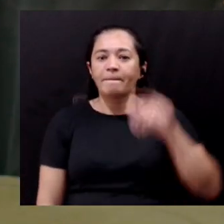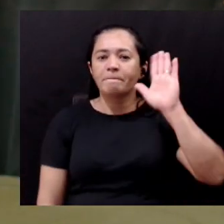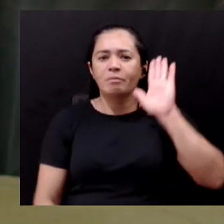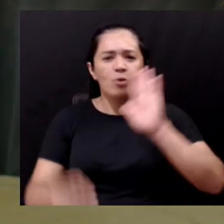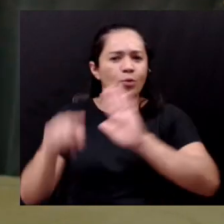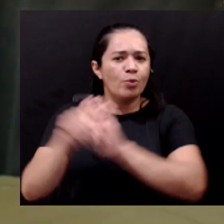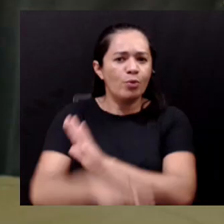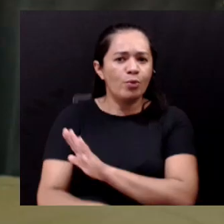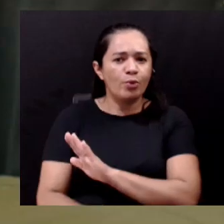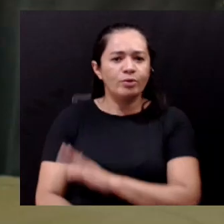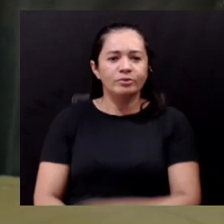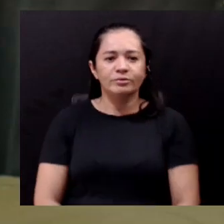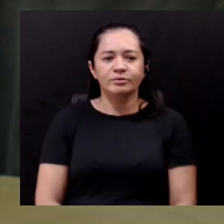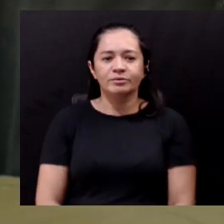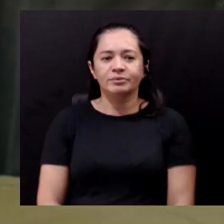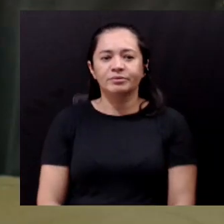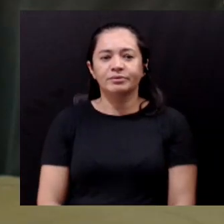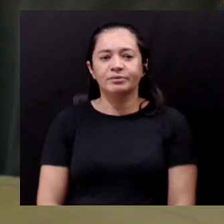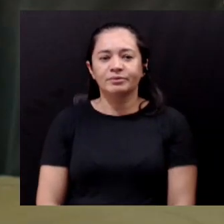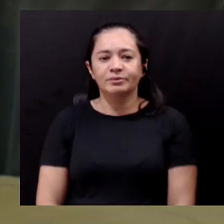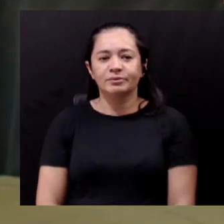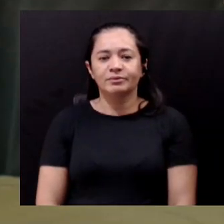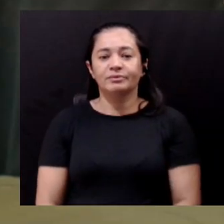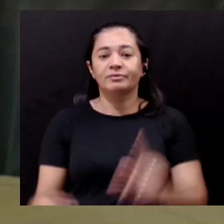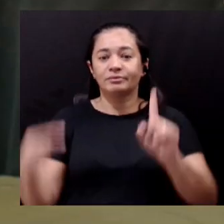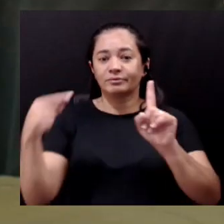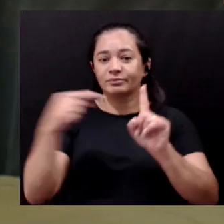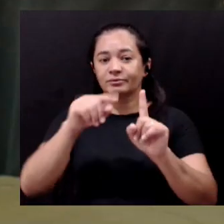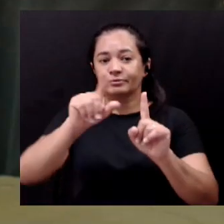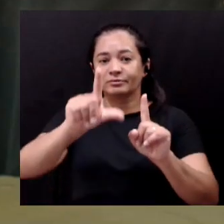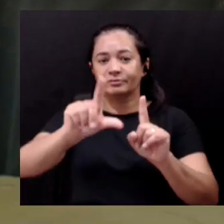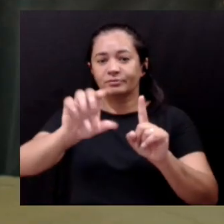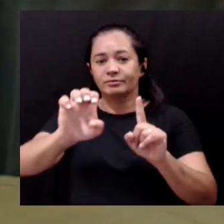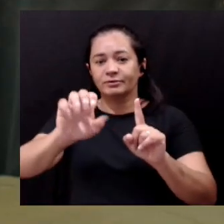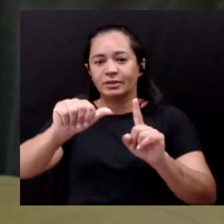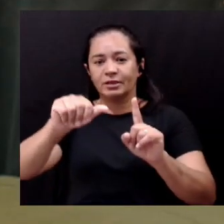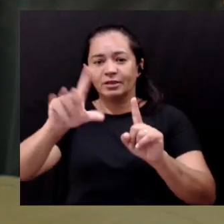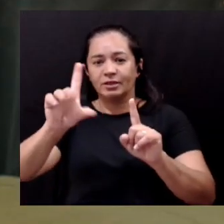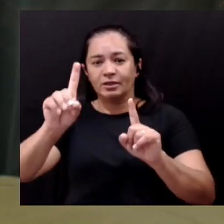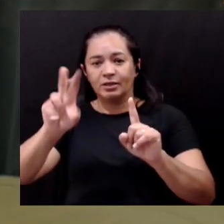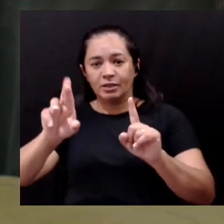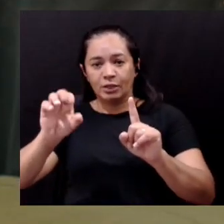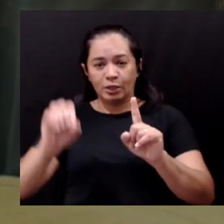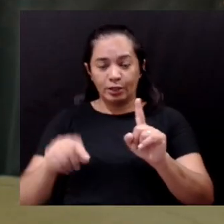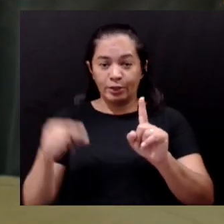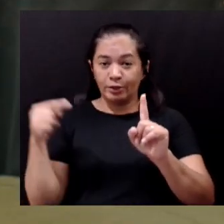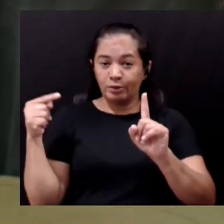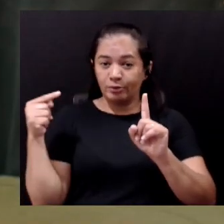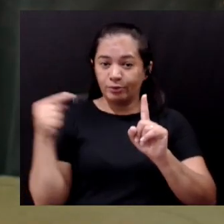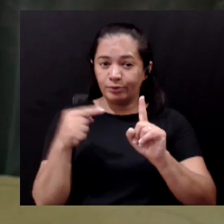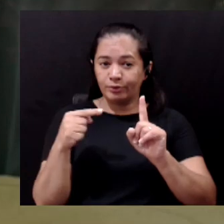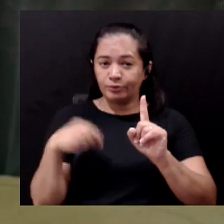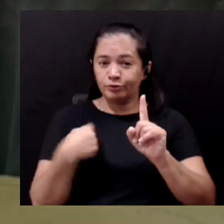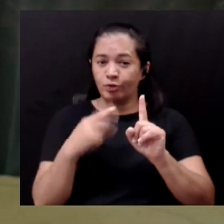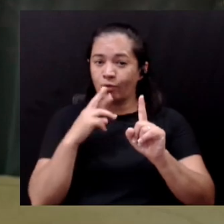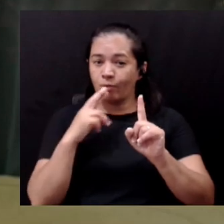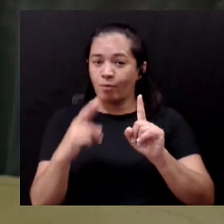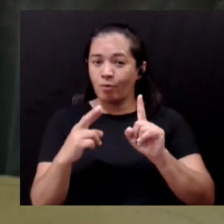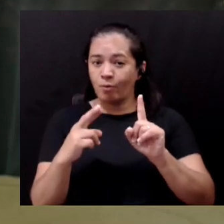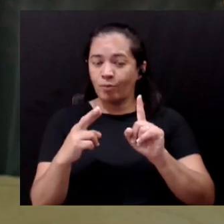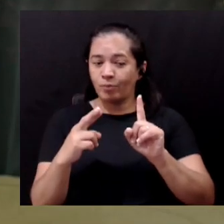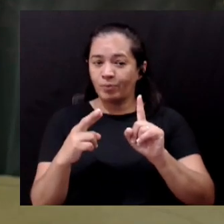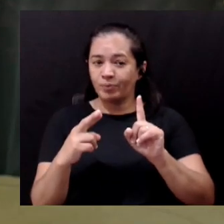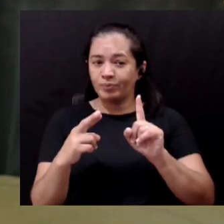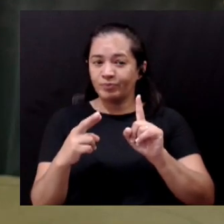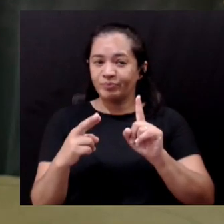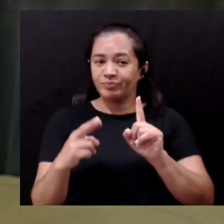para a gente vai fazendo assim, tá? A gente responde uma pergunta e aí a gente vai num tema, no nosso roteiro e